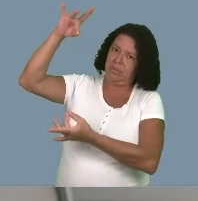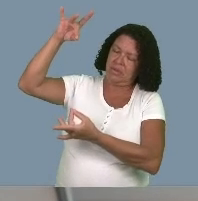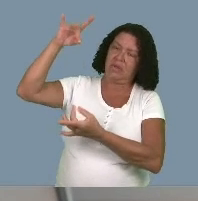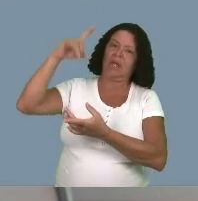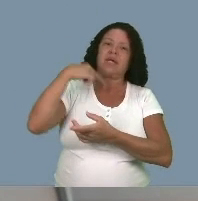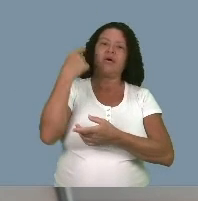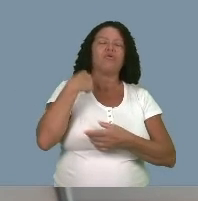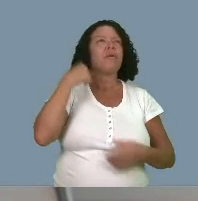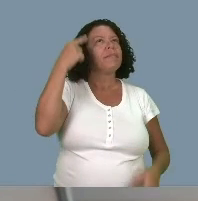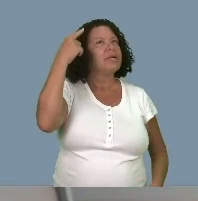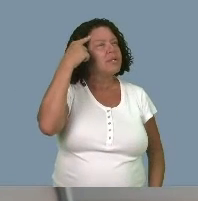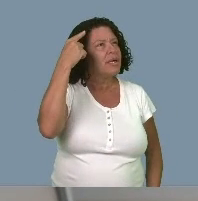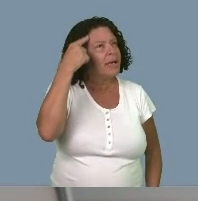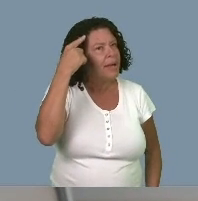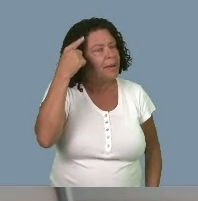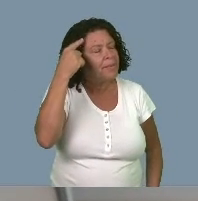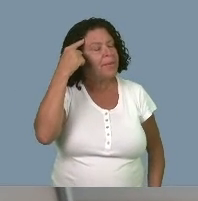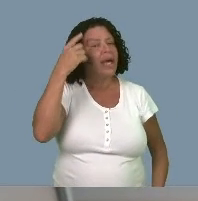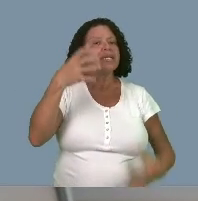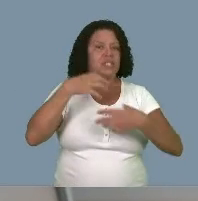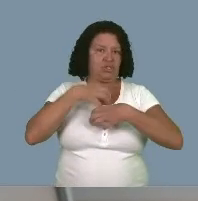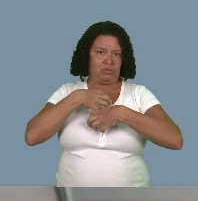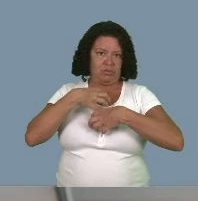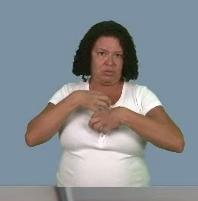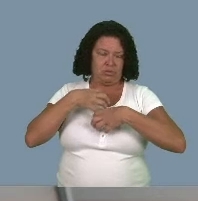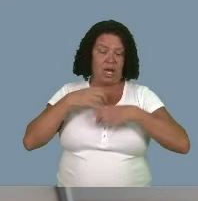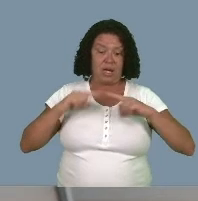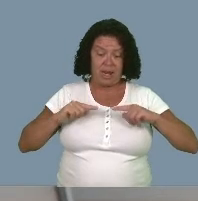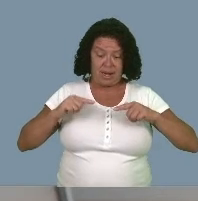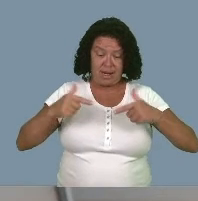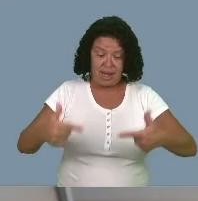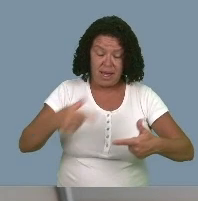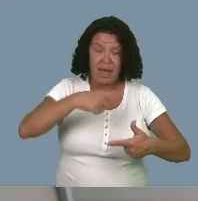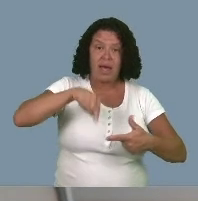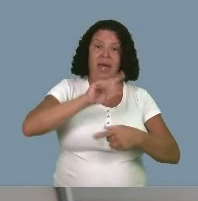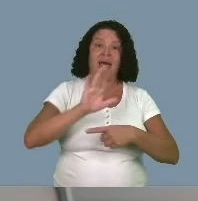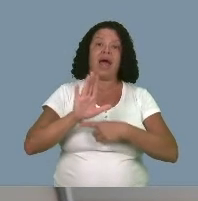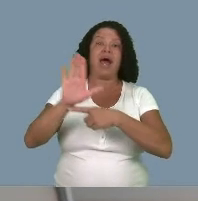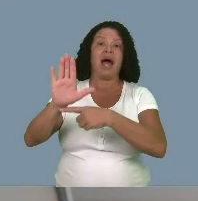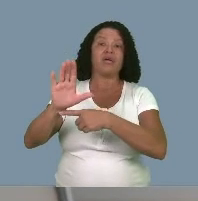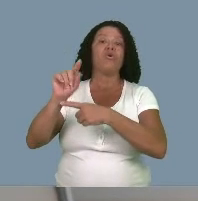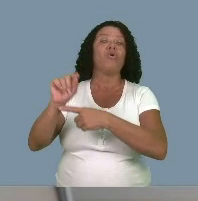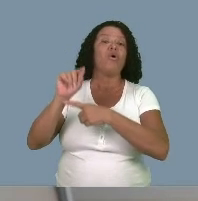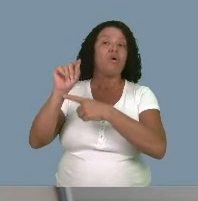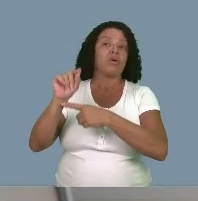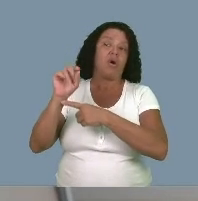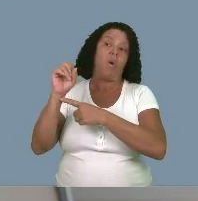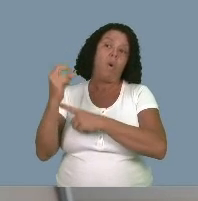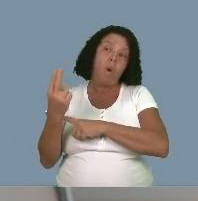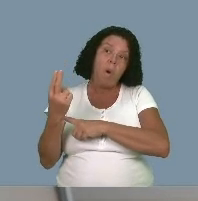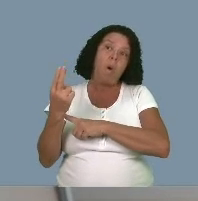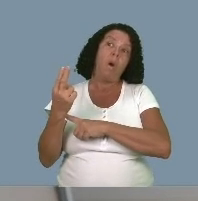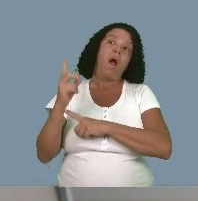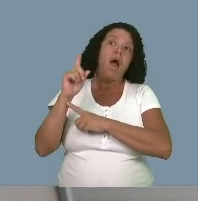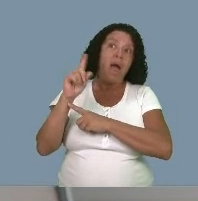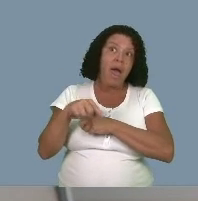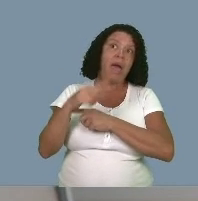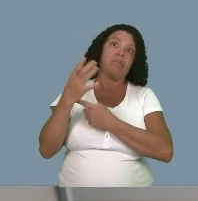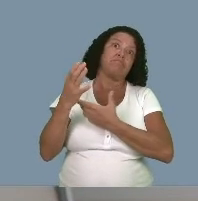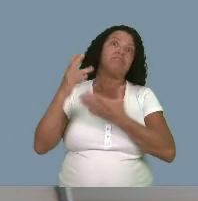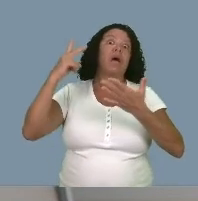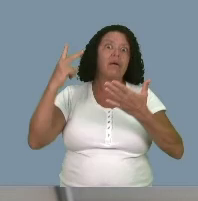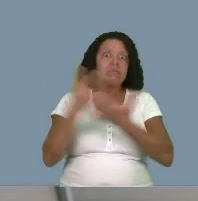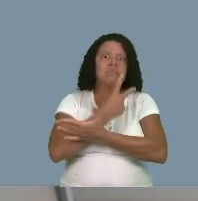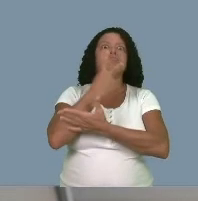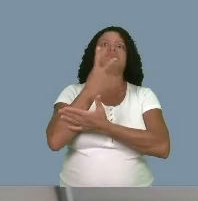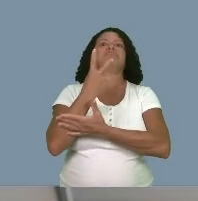nossos pensamentos, os nossos sentimentos e as nossas atitudes favorecem ou mesmo são as causas determinantes